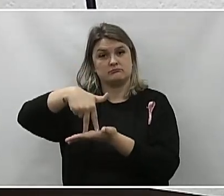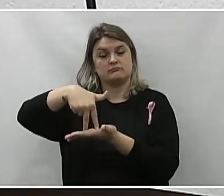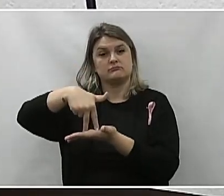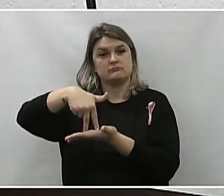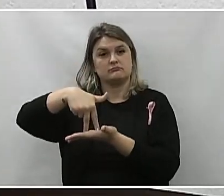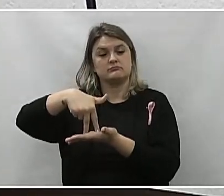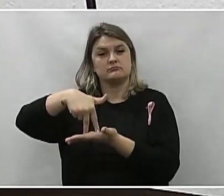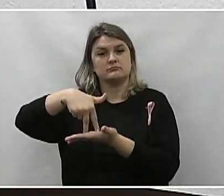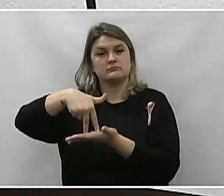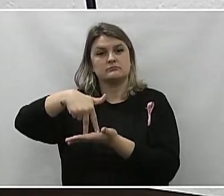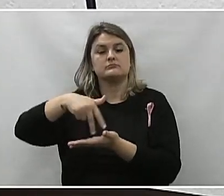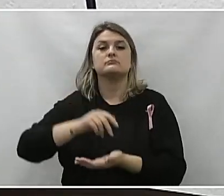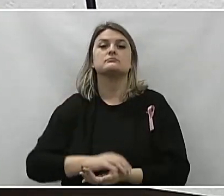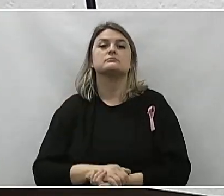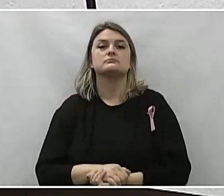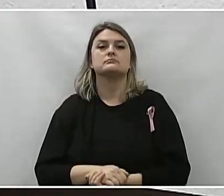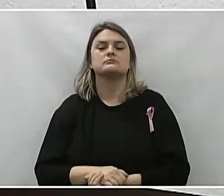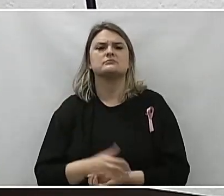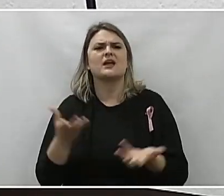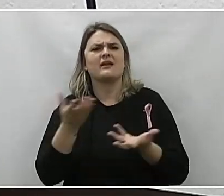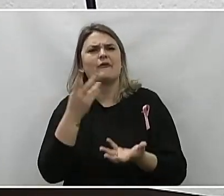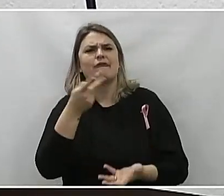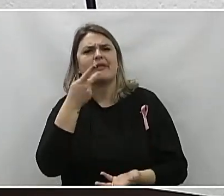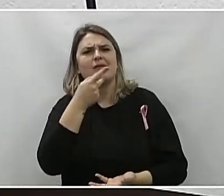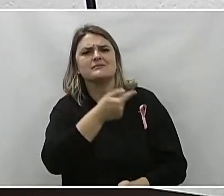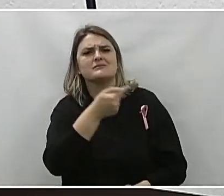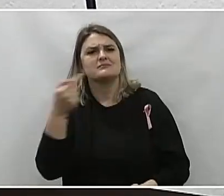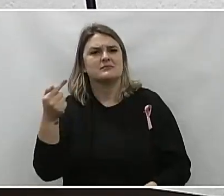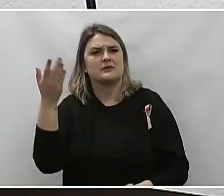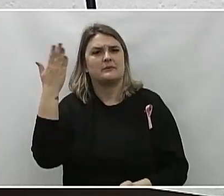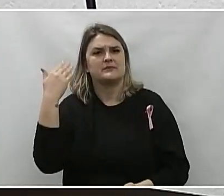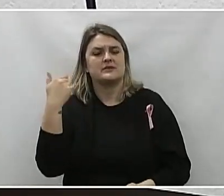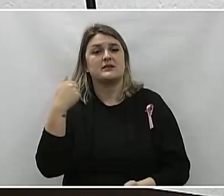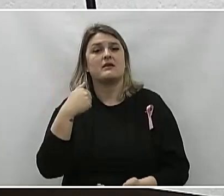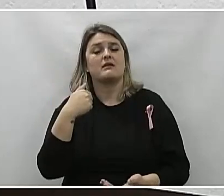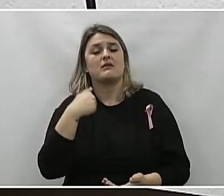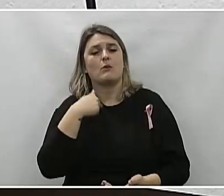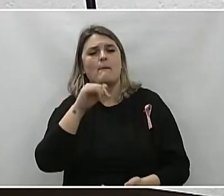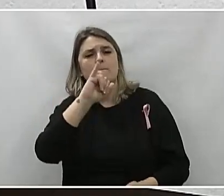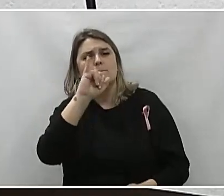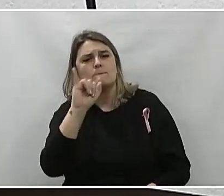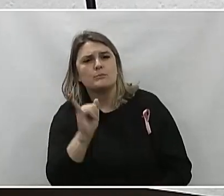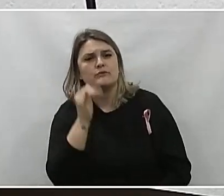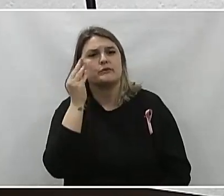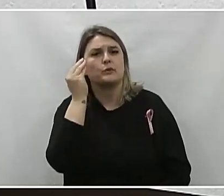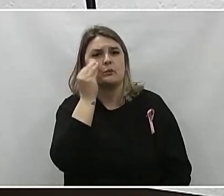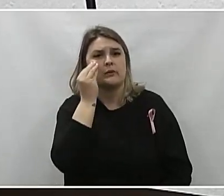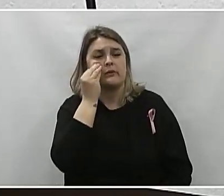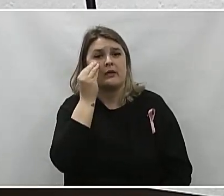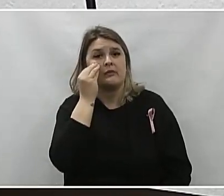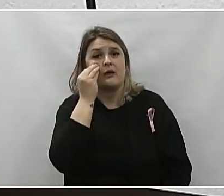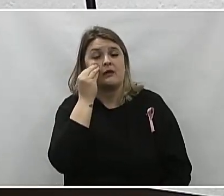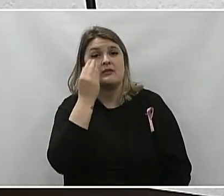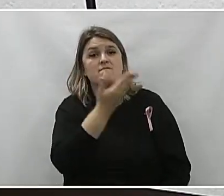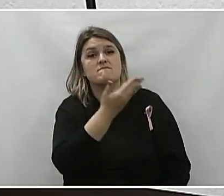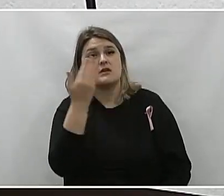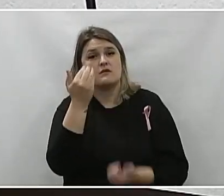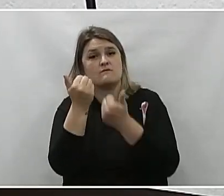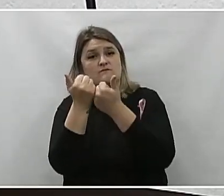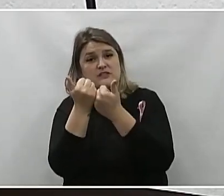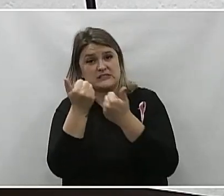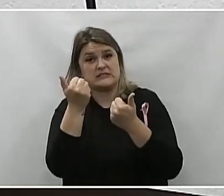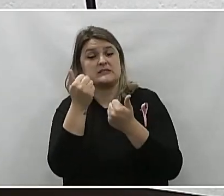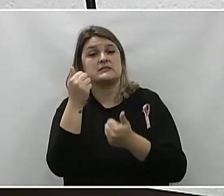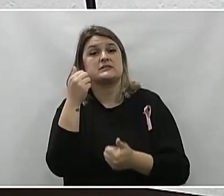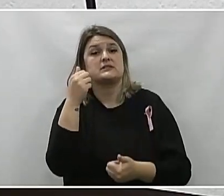é para falar que semana passada eu aproveitei a oportunidade da vinda do vice-prefeito